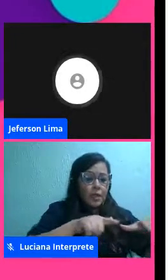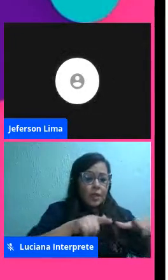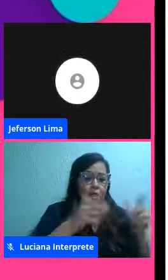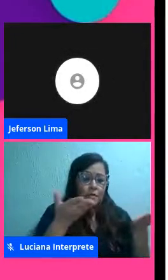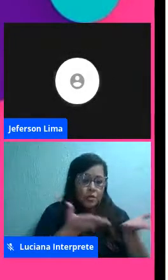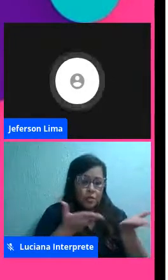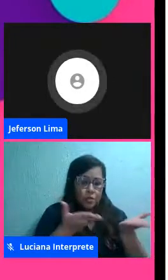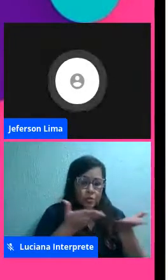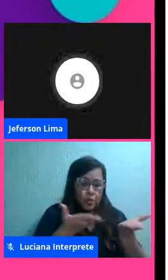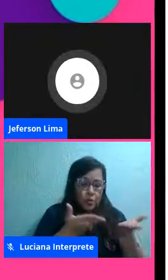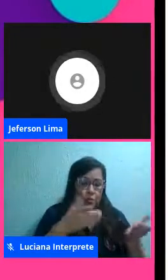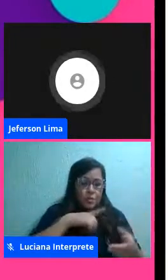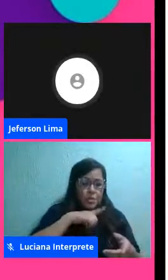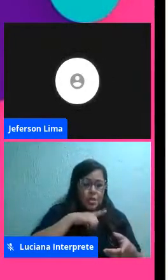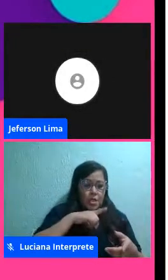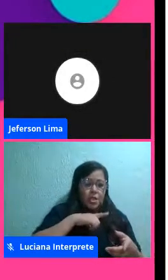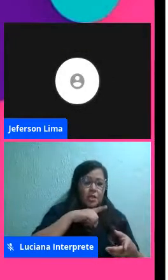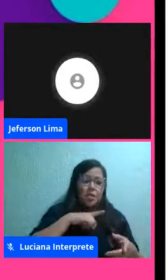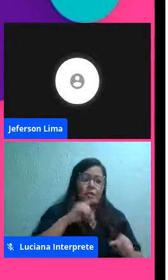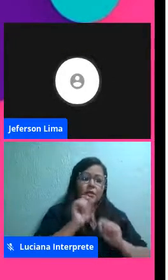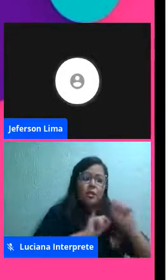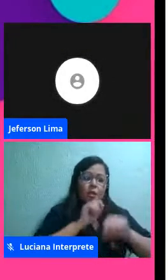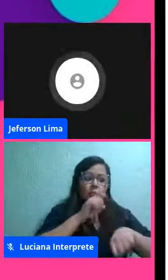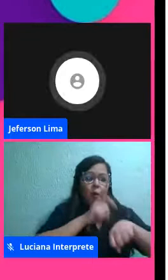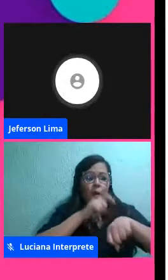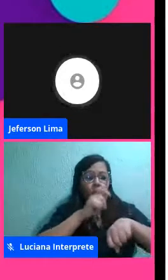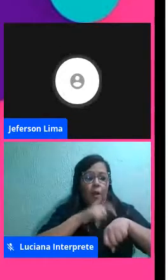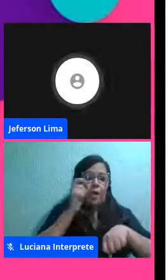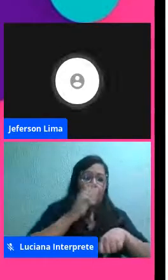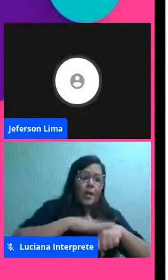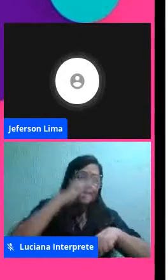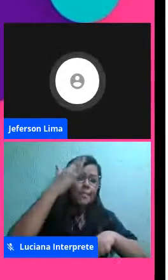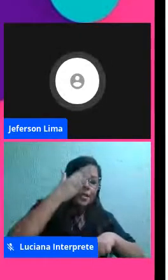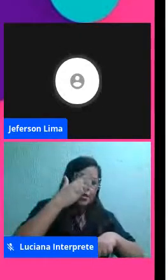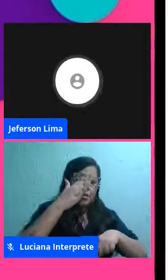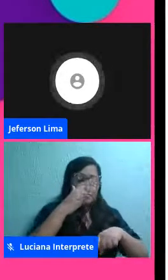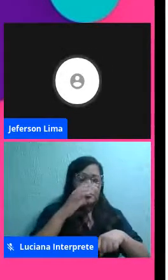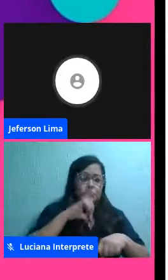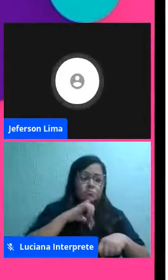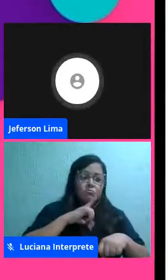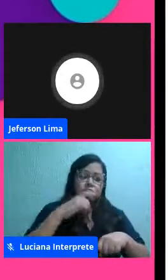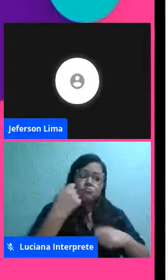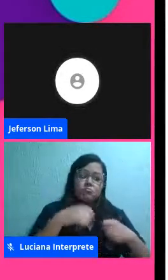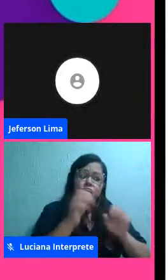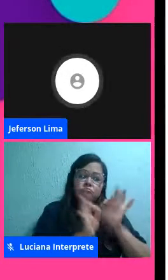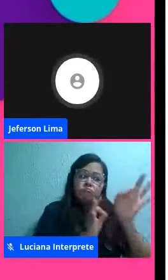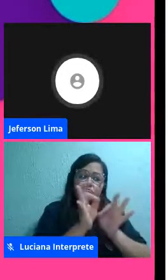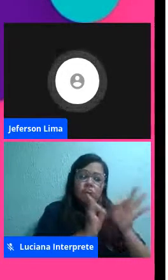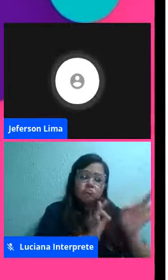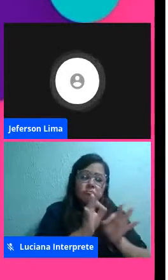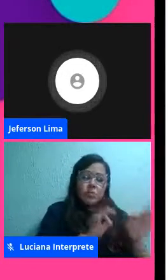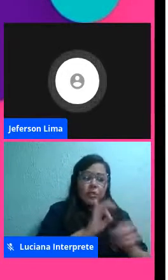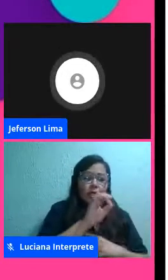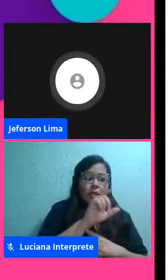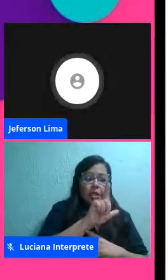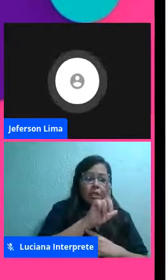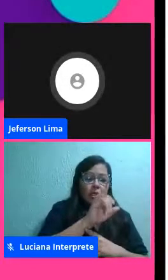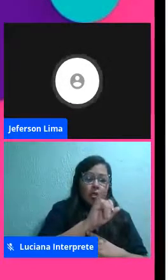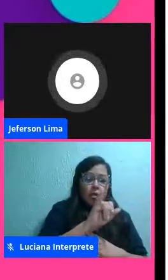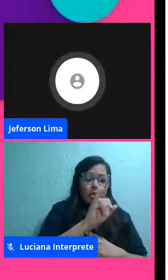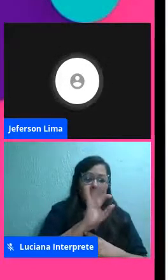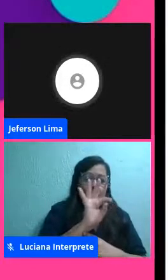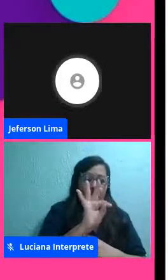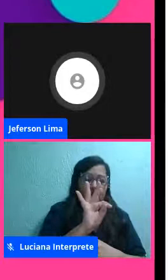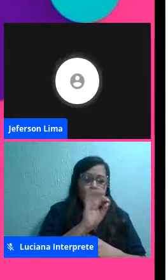maiores, né, se a gente olhar ali a arquitetura interna deles, né, a litografia, como se chama, né, quando a gente vê falar assim, o processador da